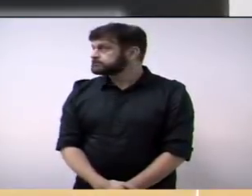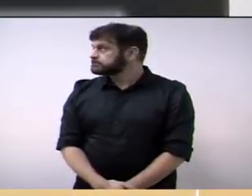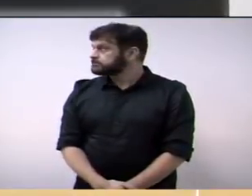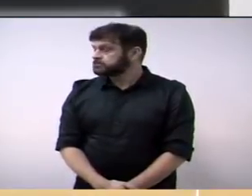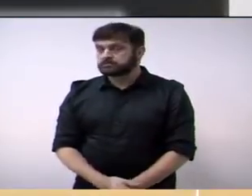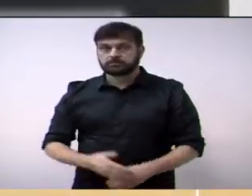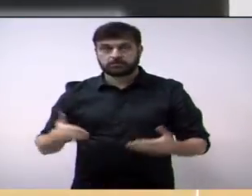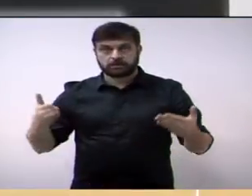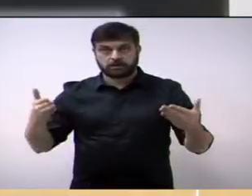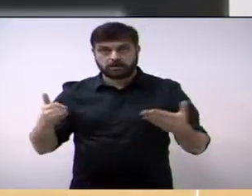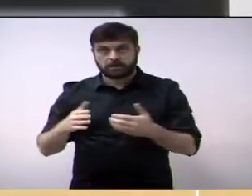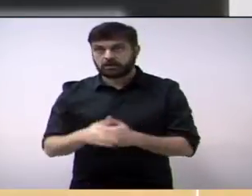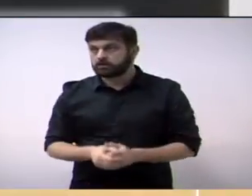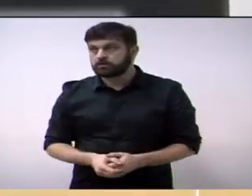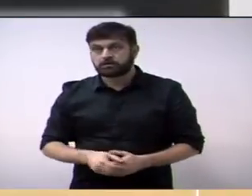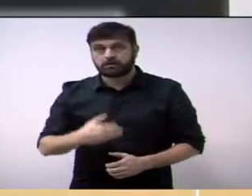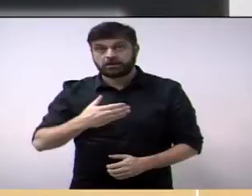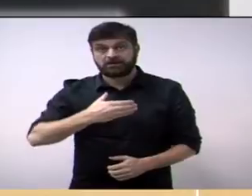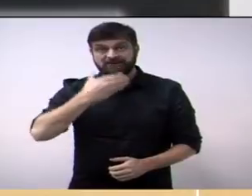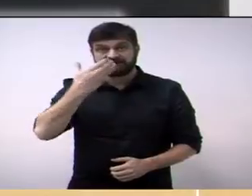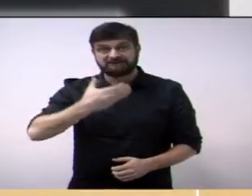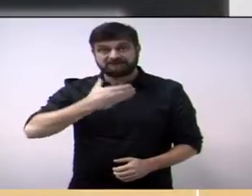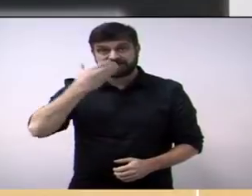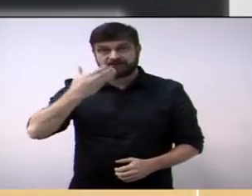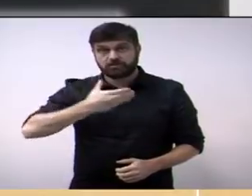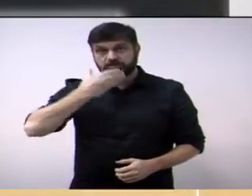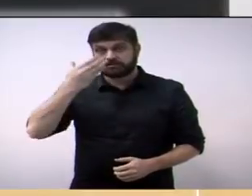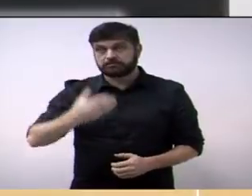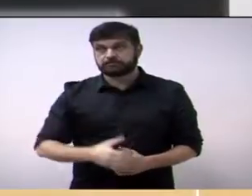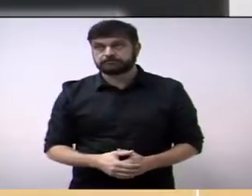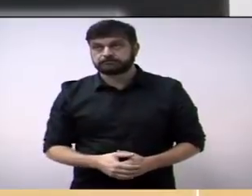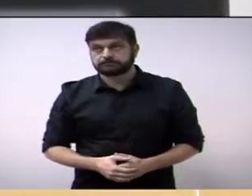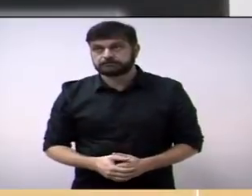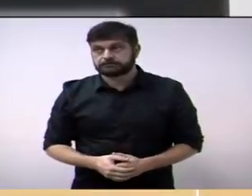Com a palavra, vereador Manuel Filhos da Fruta.